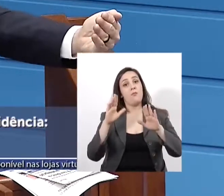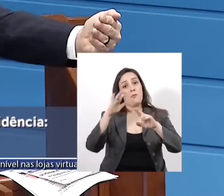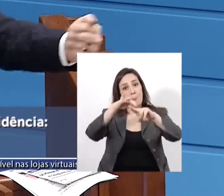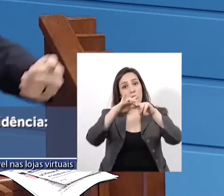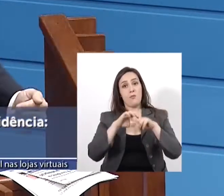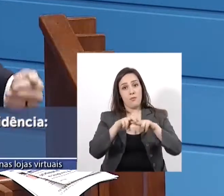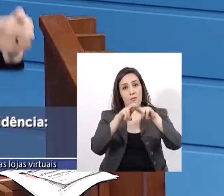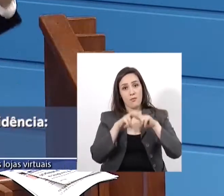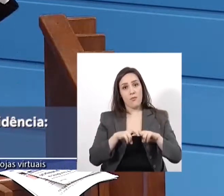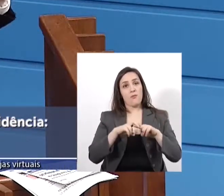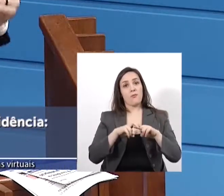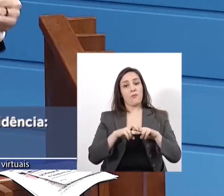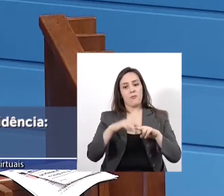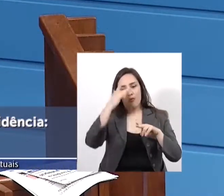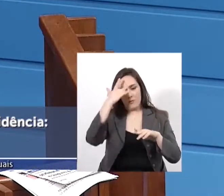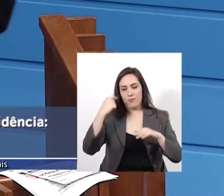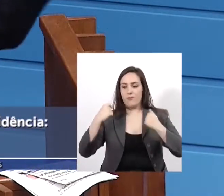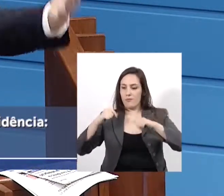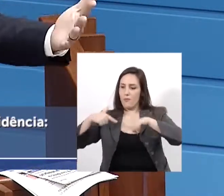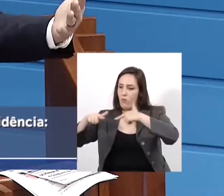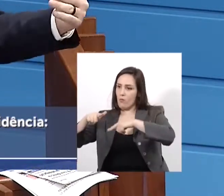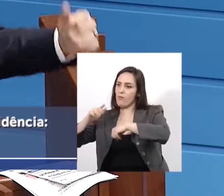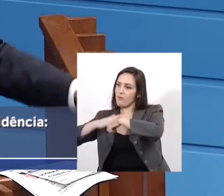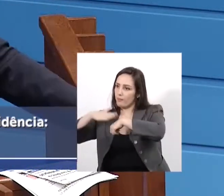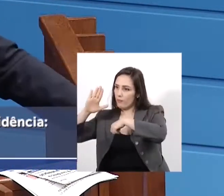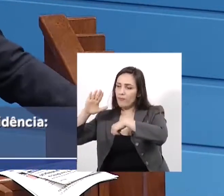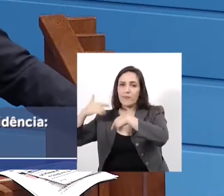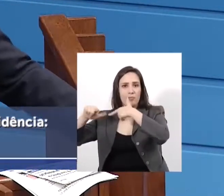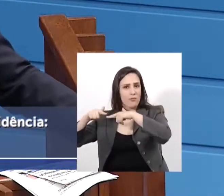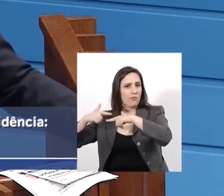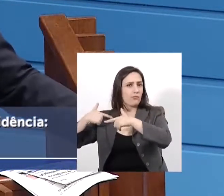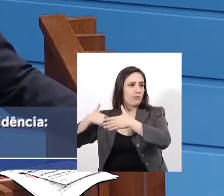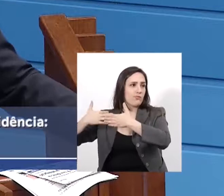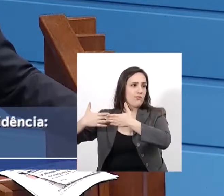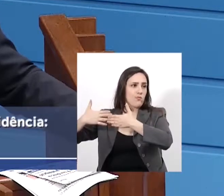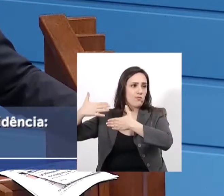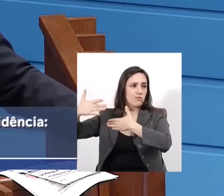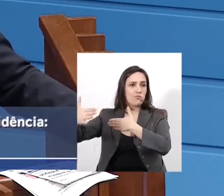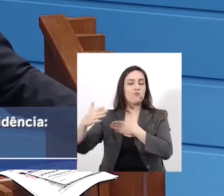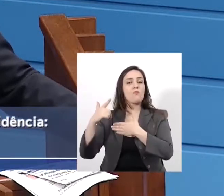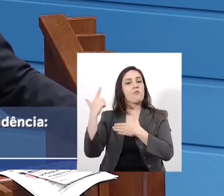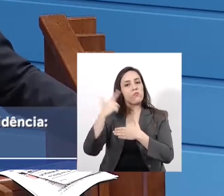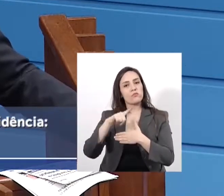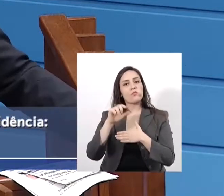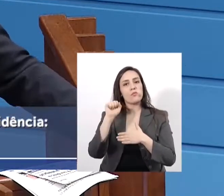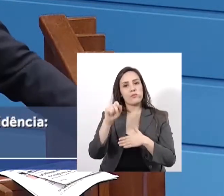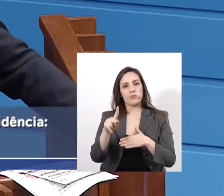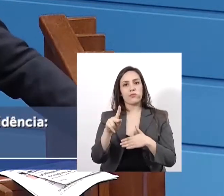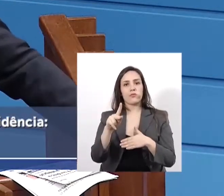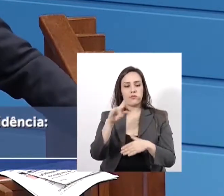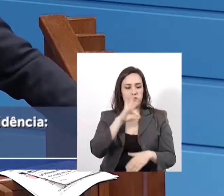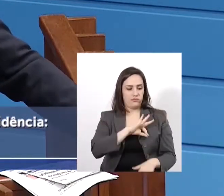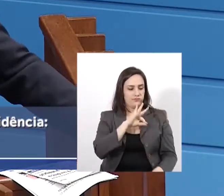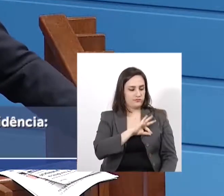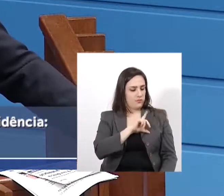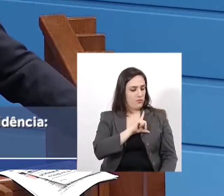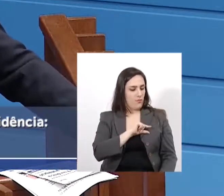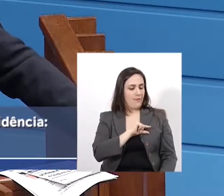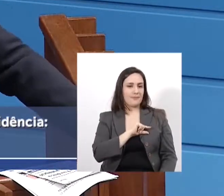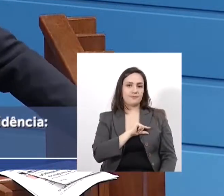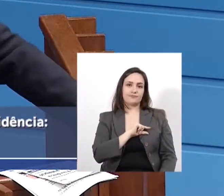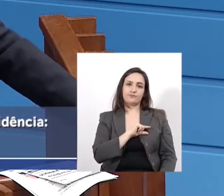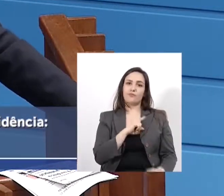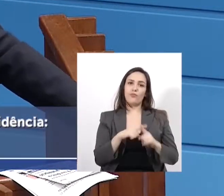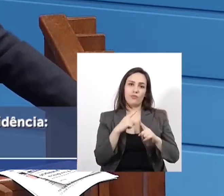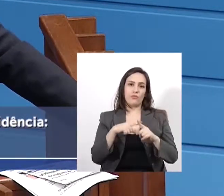mais tempo, vão ter que contribuir por mais tempo para poder se aposentar com um salário menor, que ele vai ser